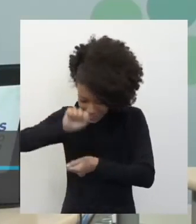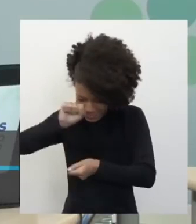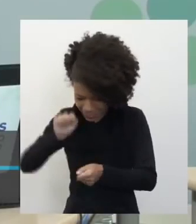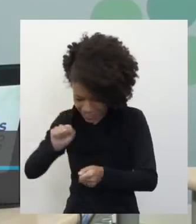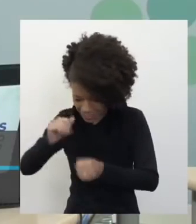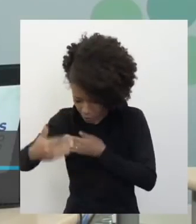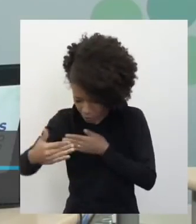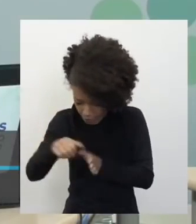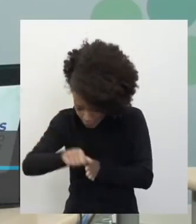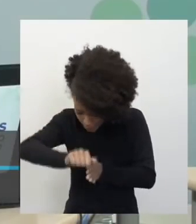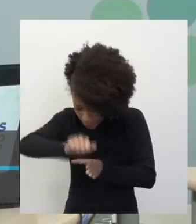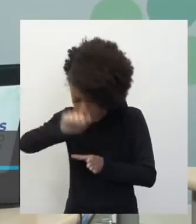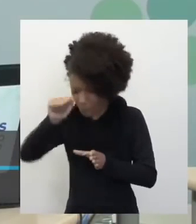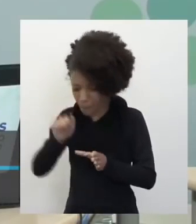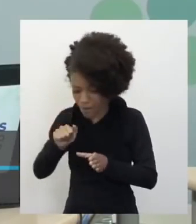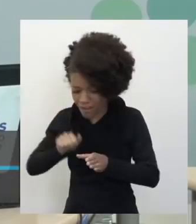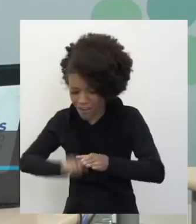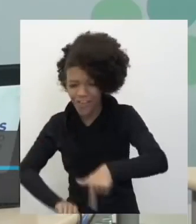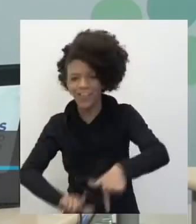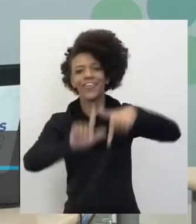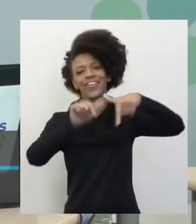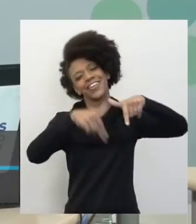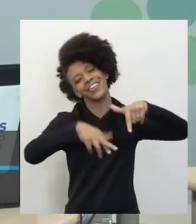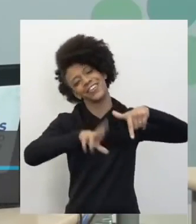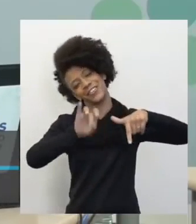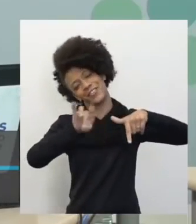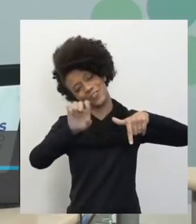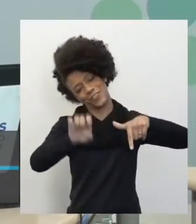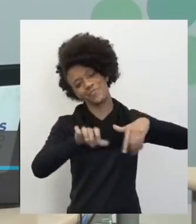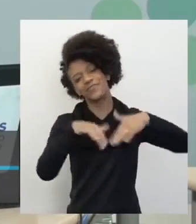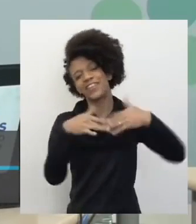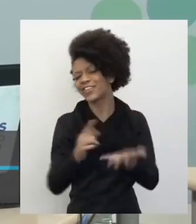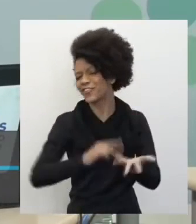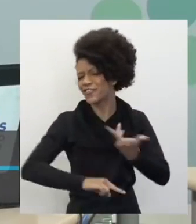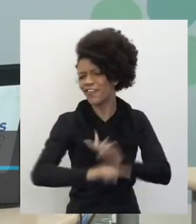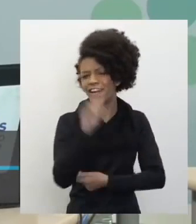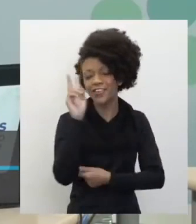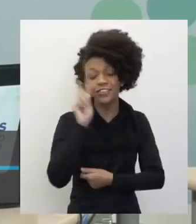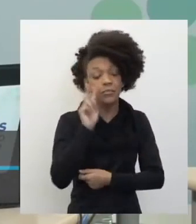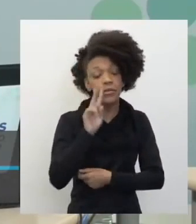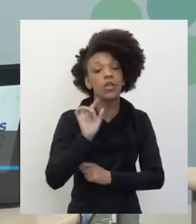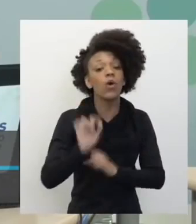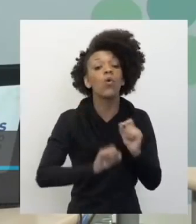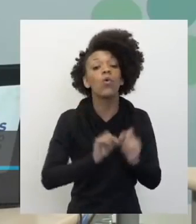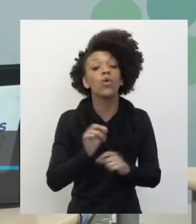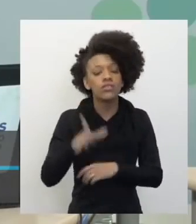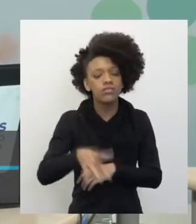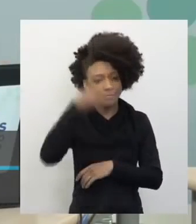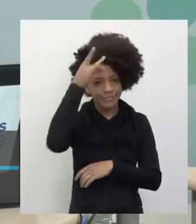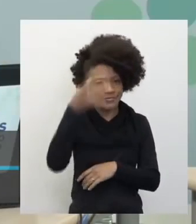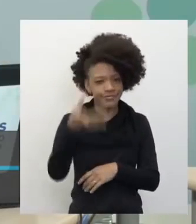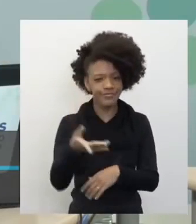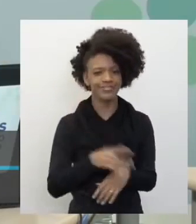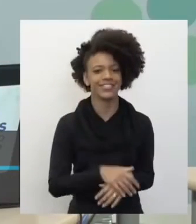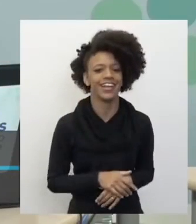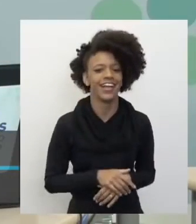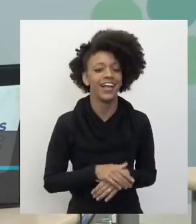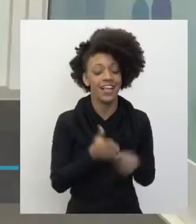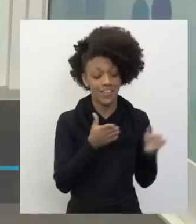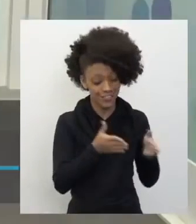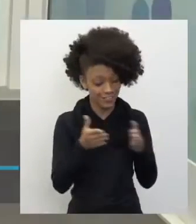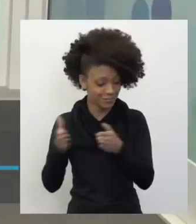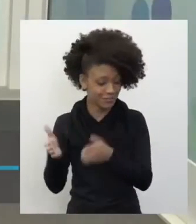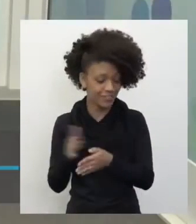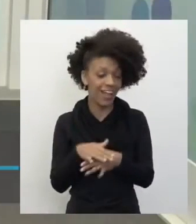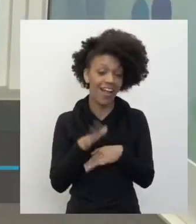da aula, que era o QR Code. Tá. Muito bom. Então, vários lembrando aí. Olha só, o que eles gravam, não é? Eles gravam esses momentos.